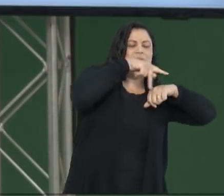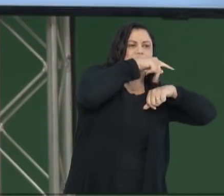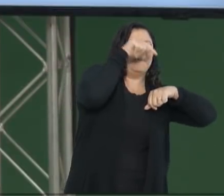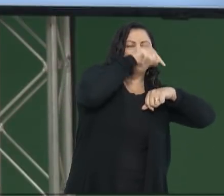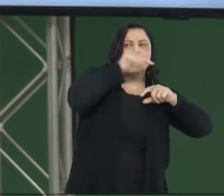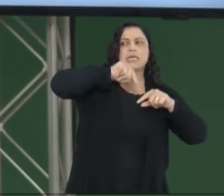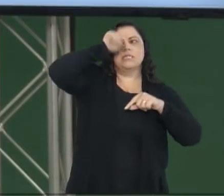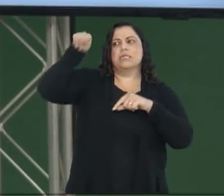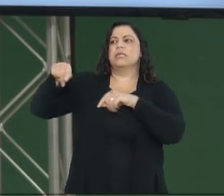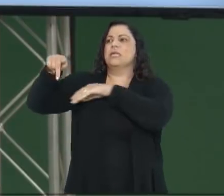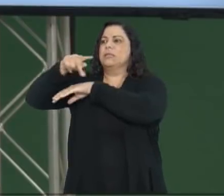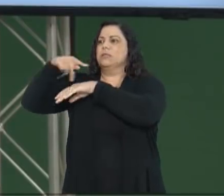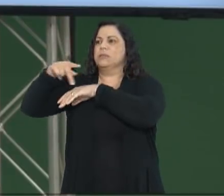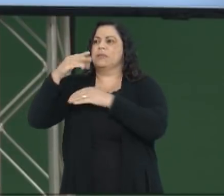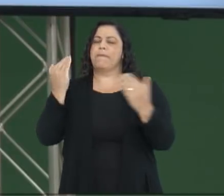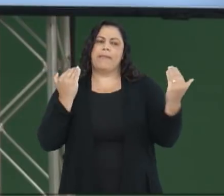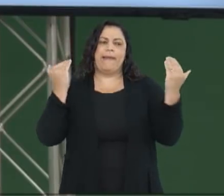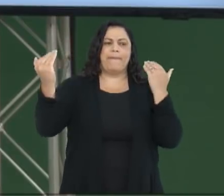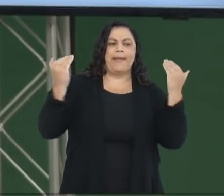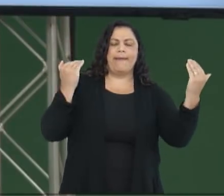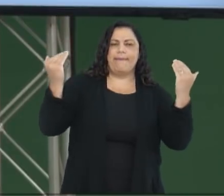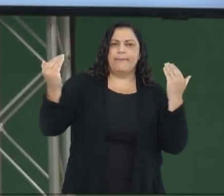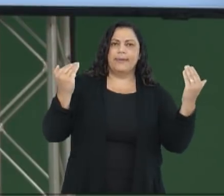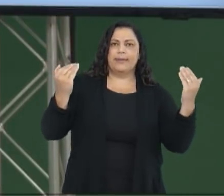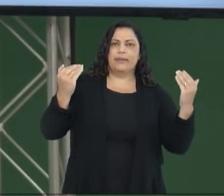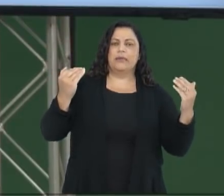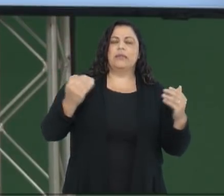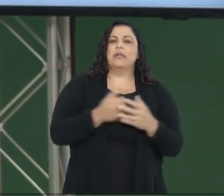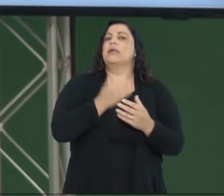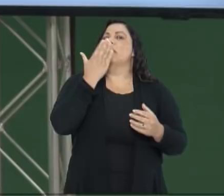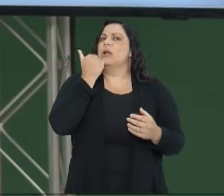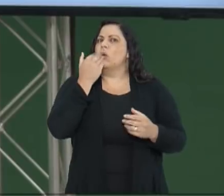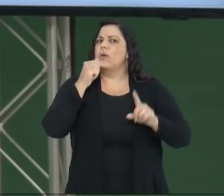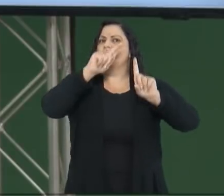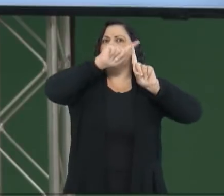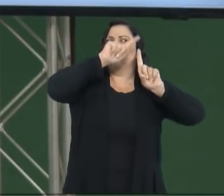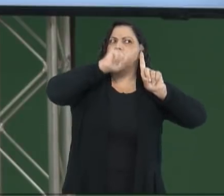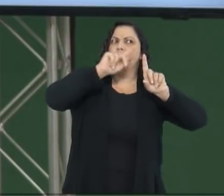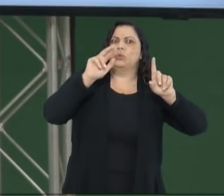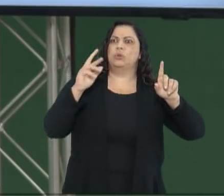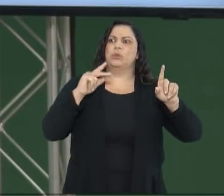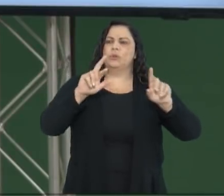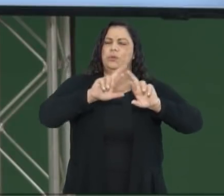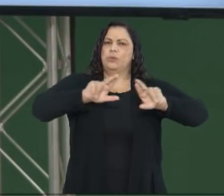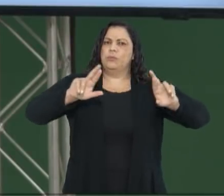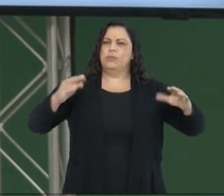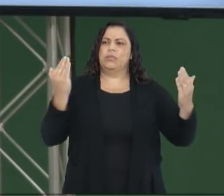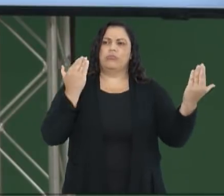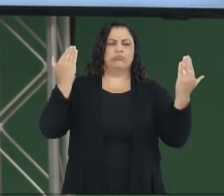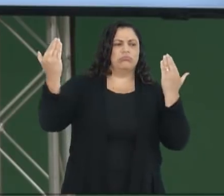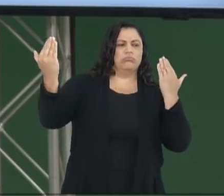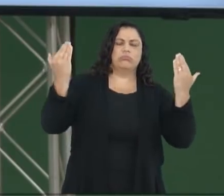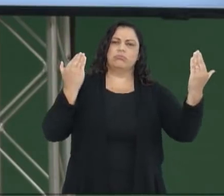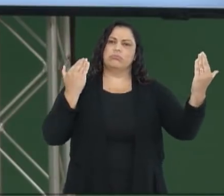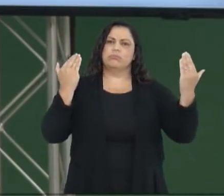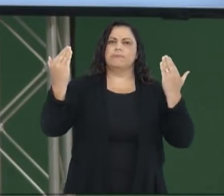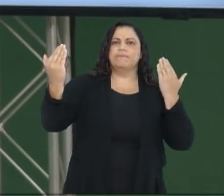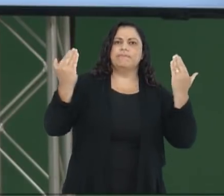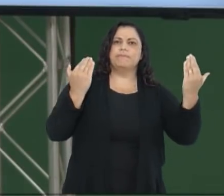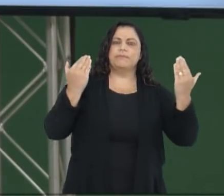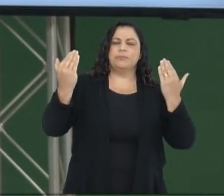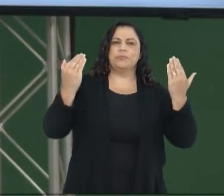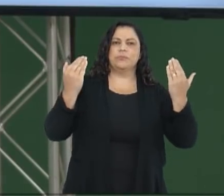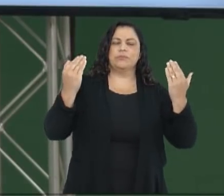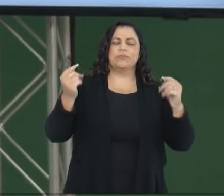forma. Pratos típicos é desta forma nesse país e no outro é de outra forma. Aí vocês estabelecem comparações entre